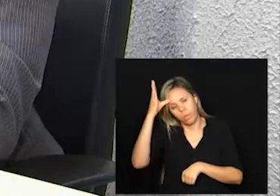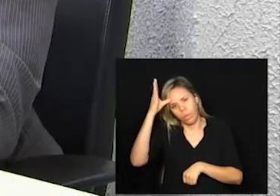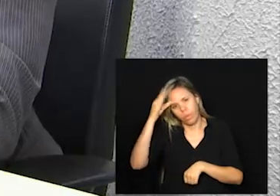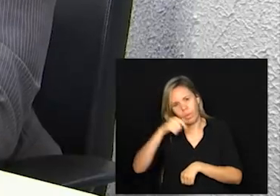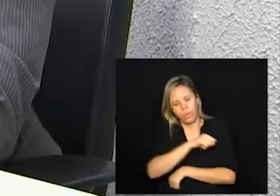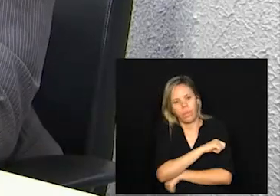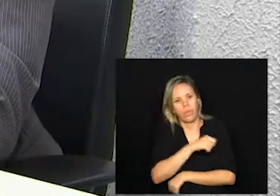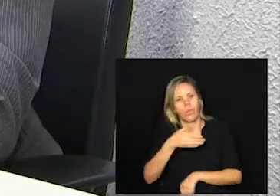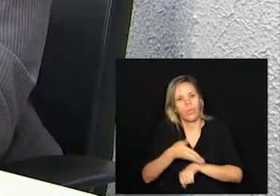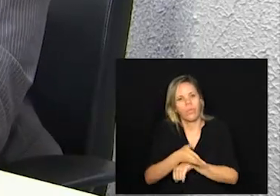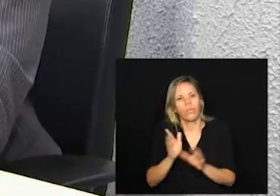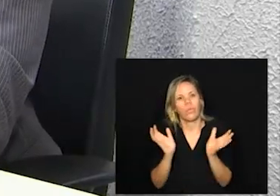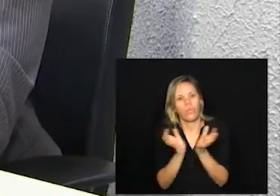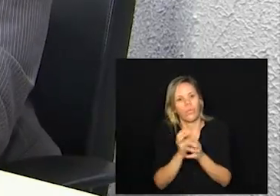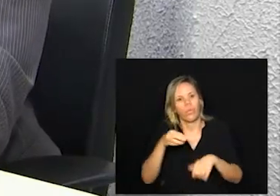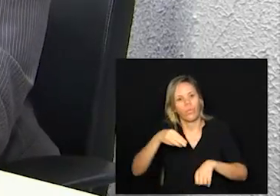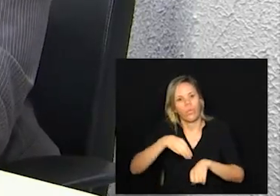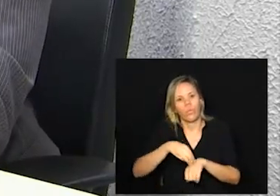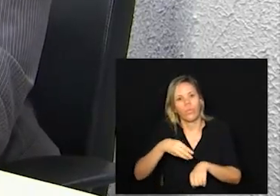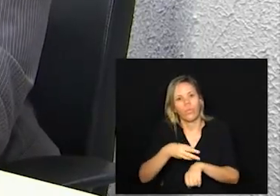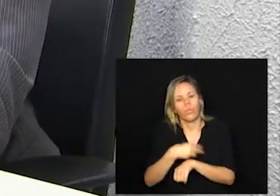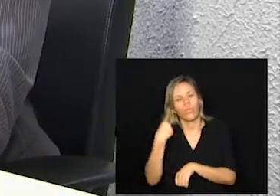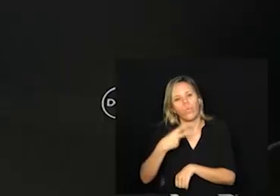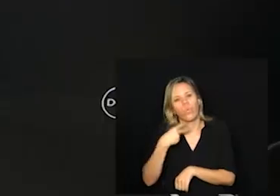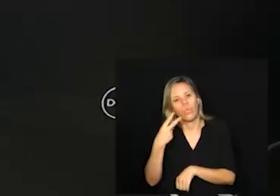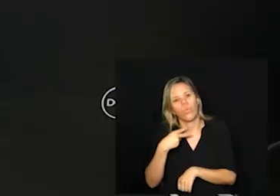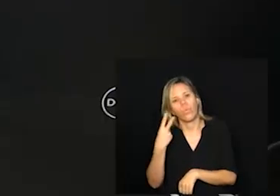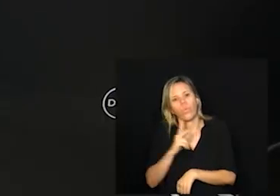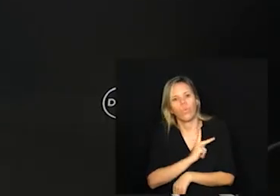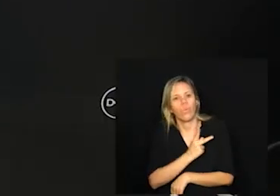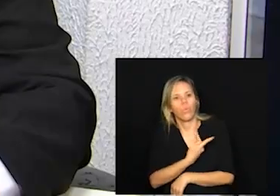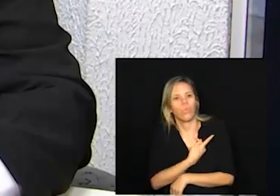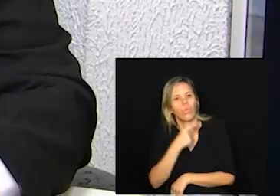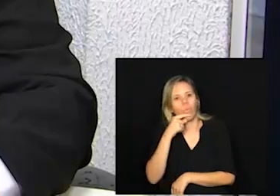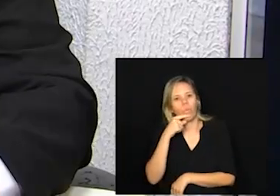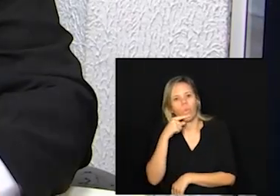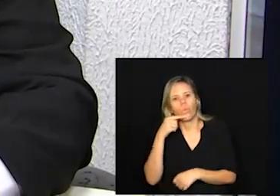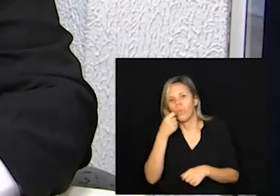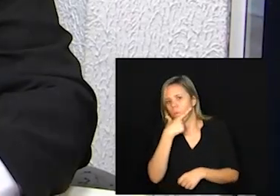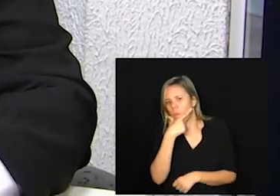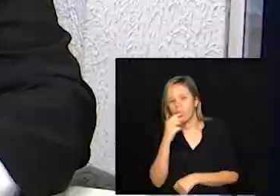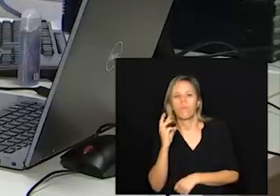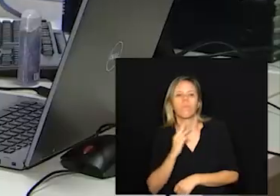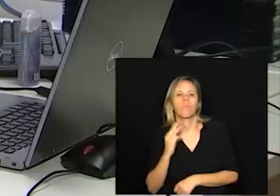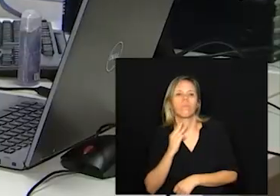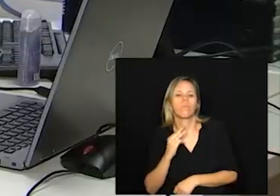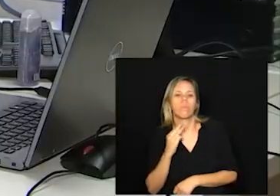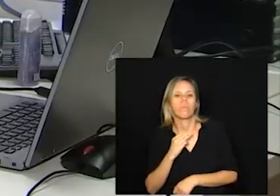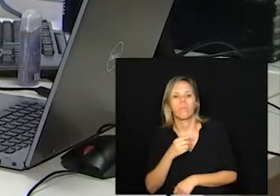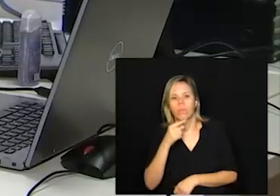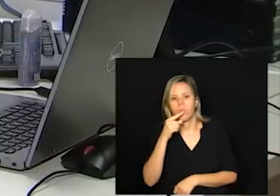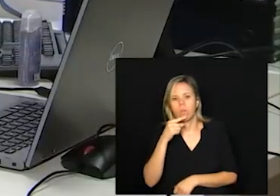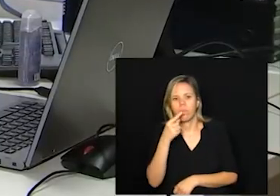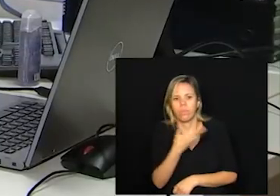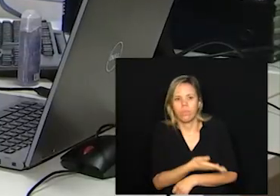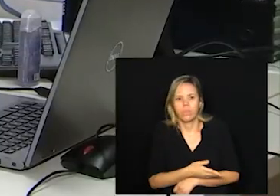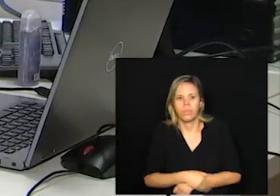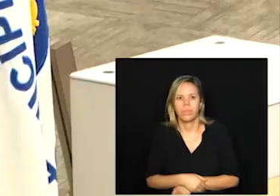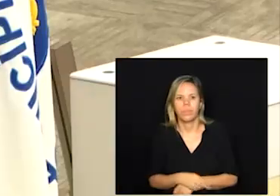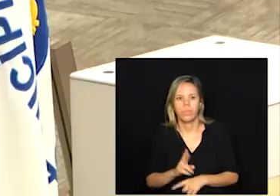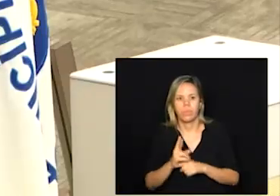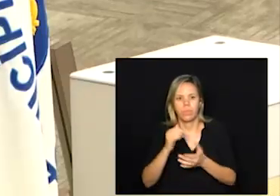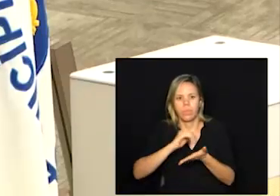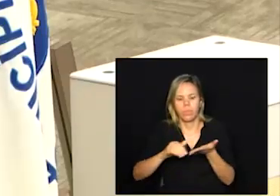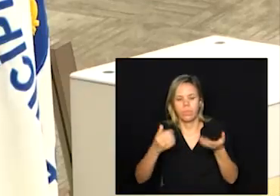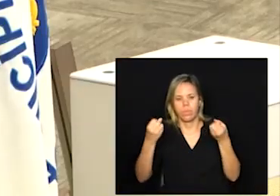alunos. Fazem parte do grupo os vereadores Paulo Haddad, Marrom Cunha, Cecílio Santos e Eduardo Magoga como